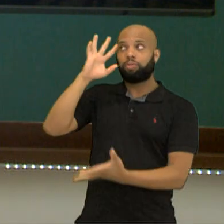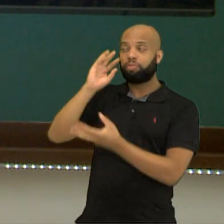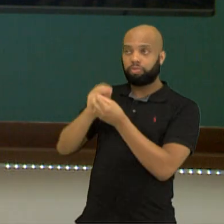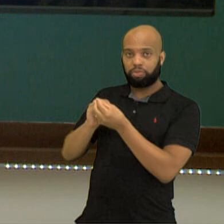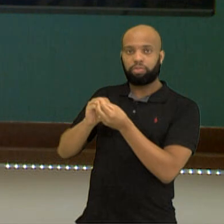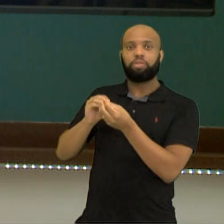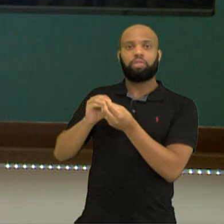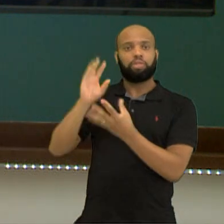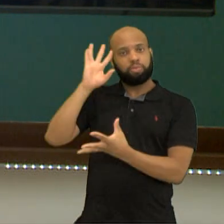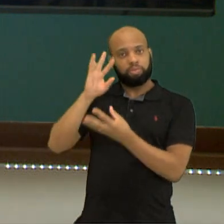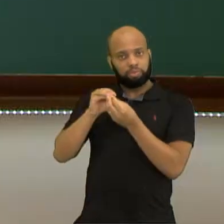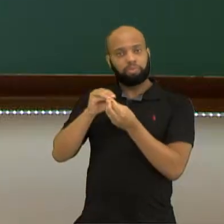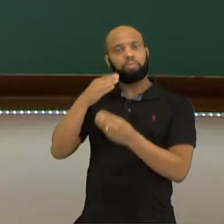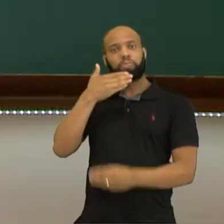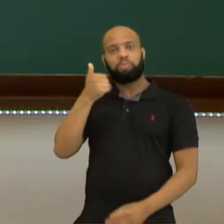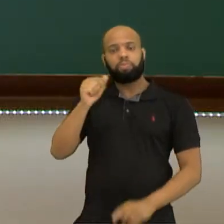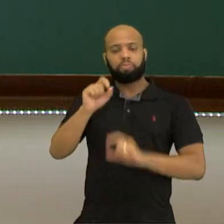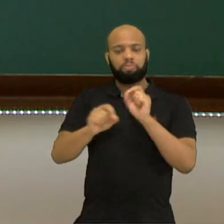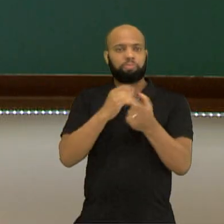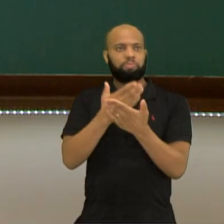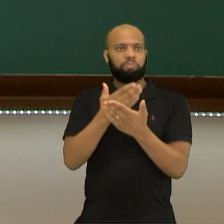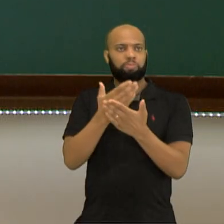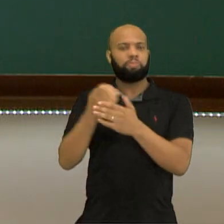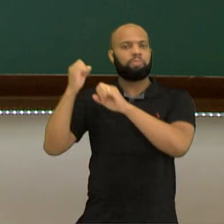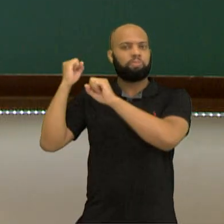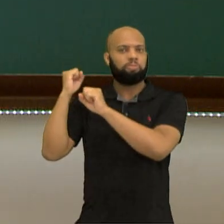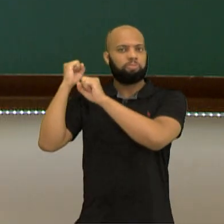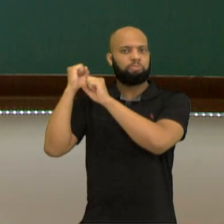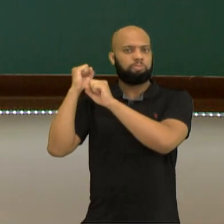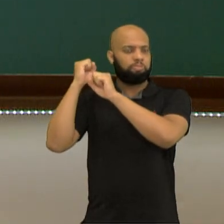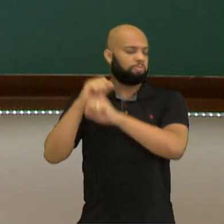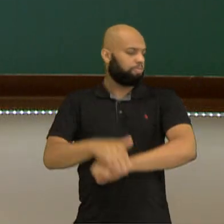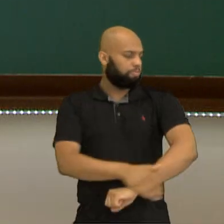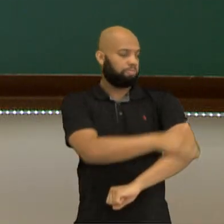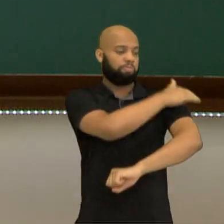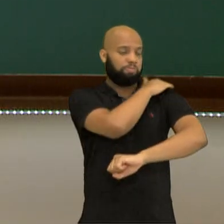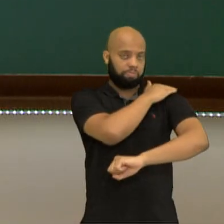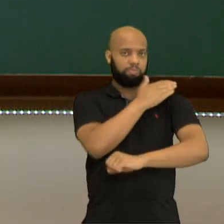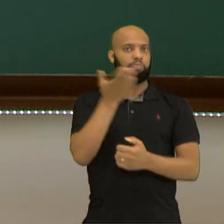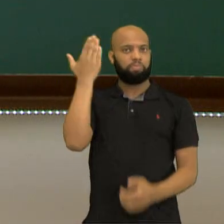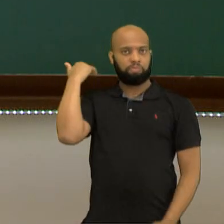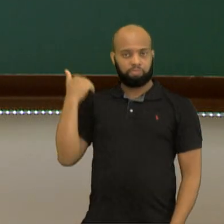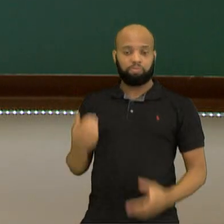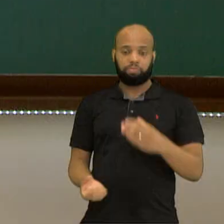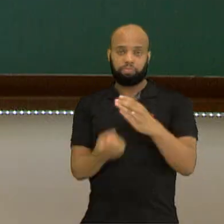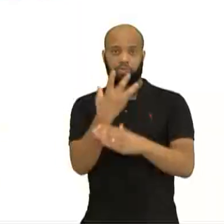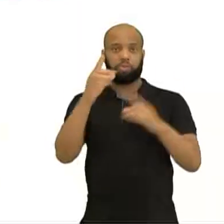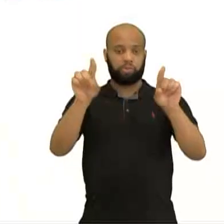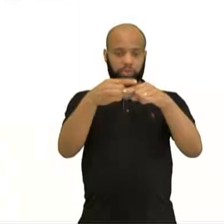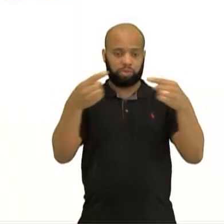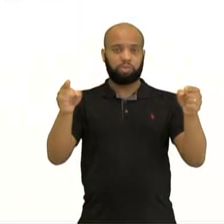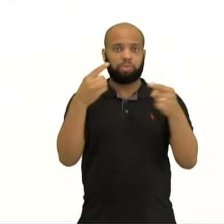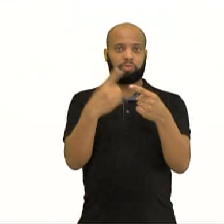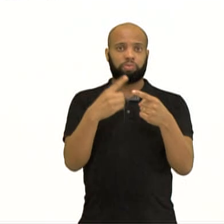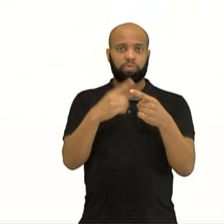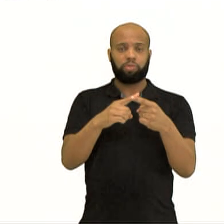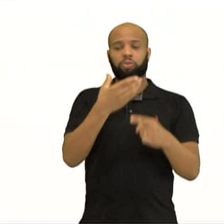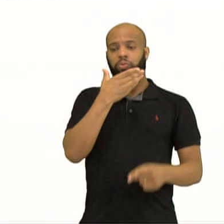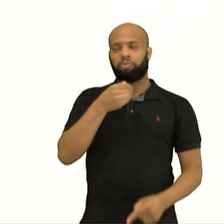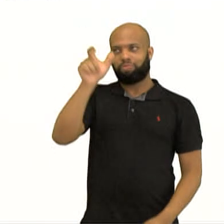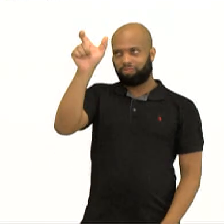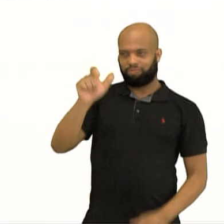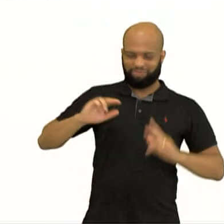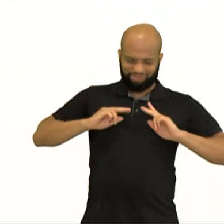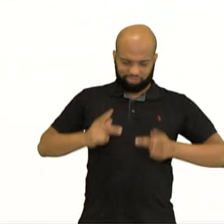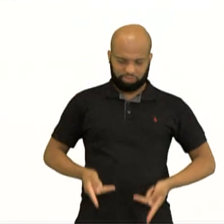vamos voltar lá nos tempos primitivos. A música surgiu na pré-história. No início, o homem pré-histórico explorou